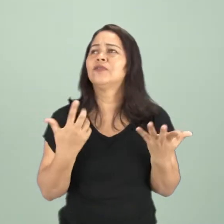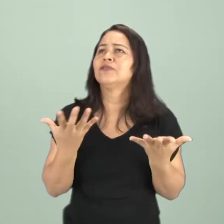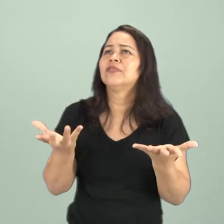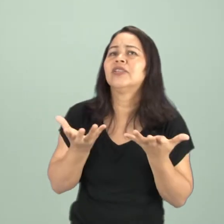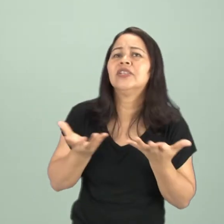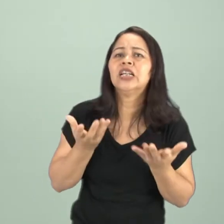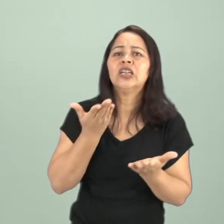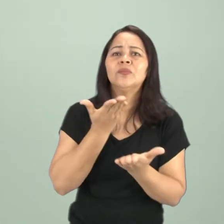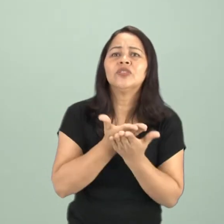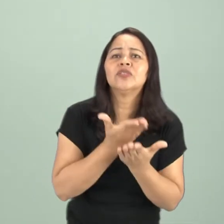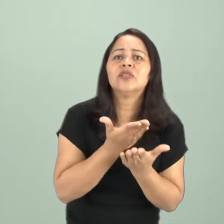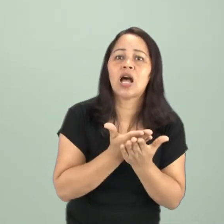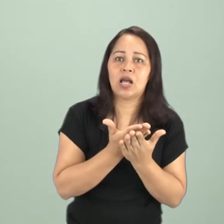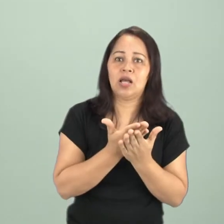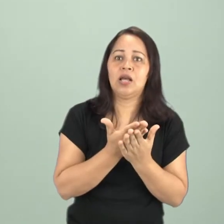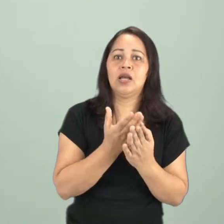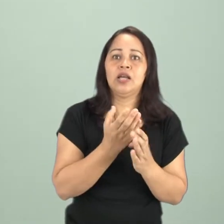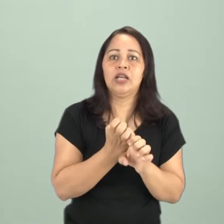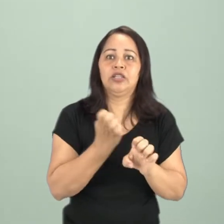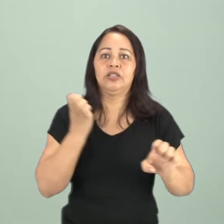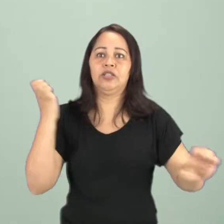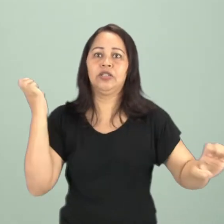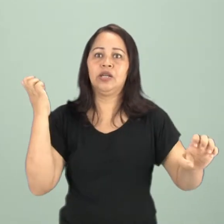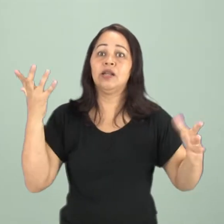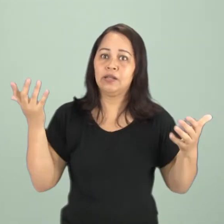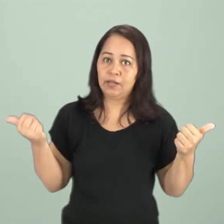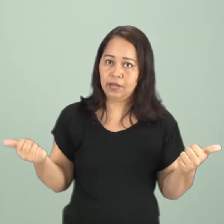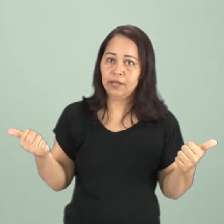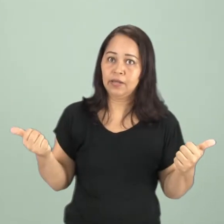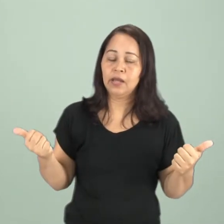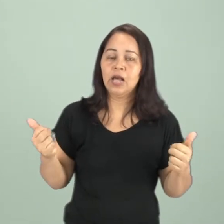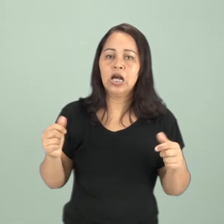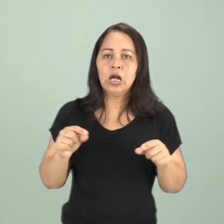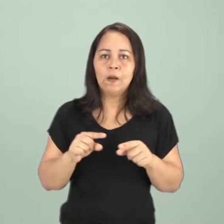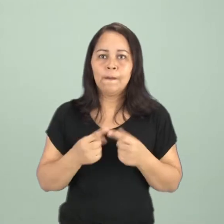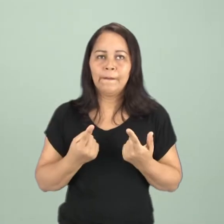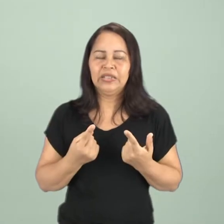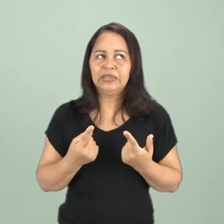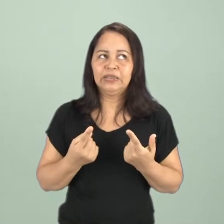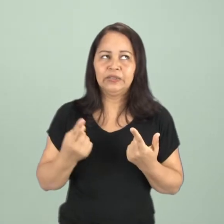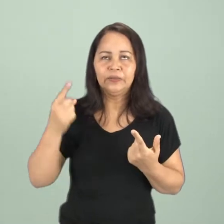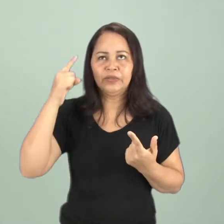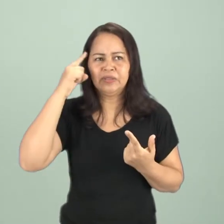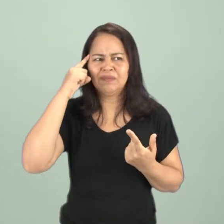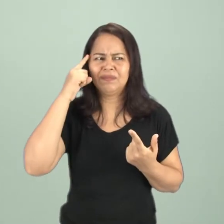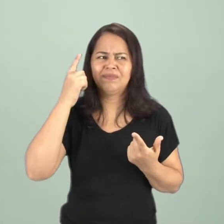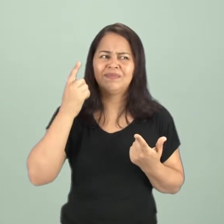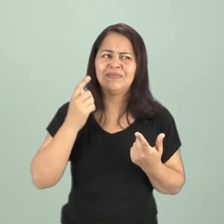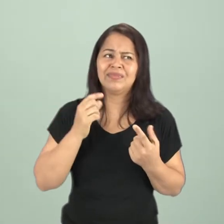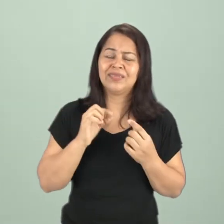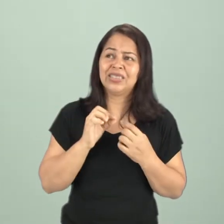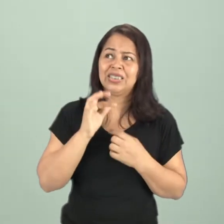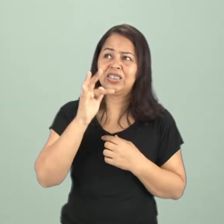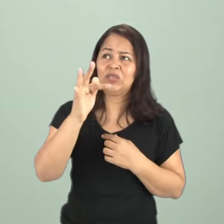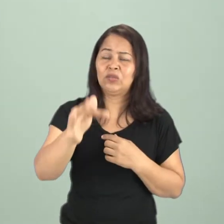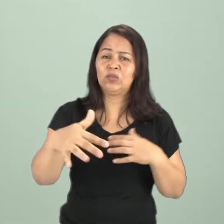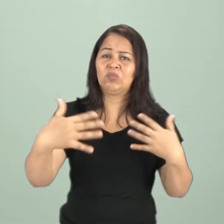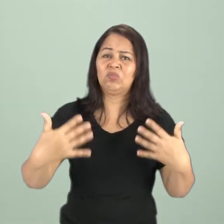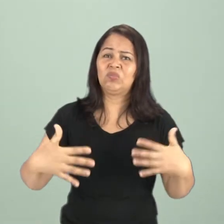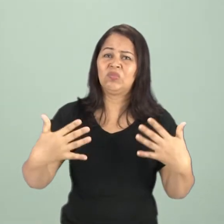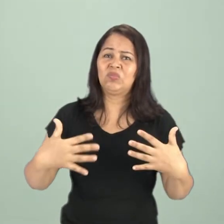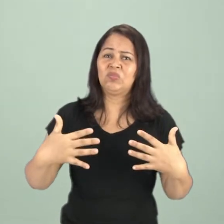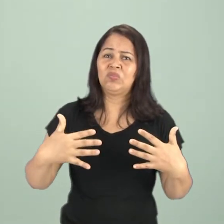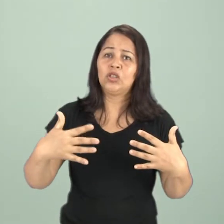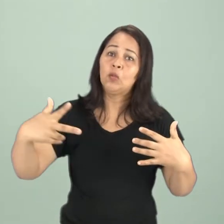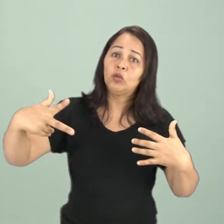estudar engenharia, mas é tão longe, é tão difícil. Será que esse é um motivo para eu desistir? Não. É como eu falei,